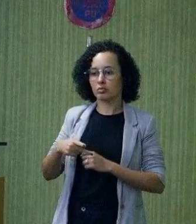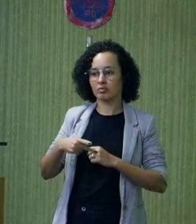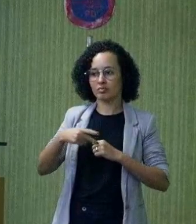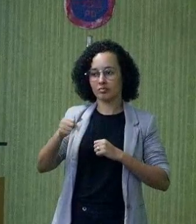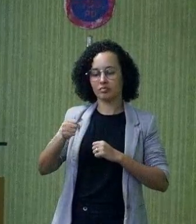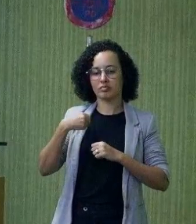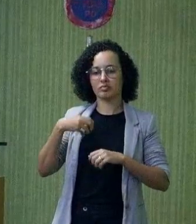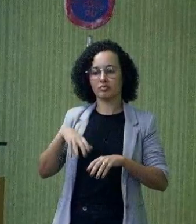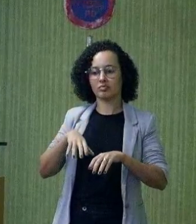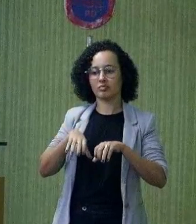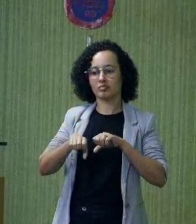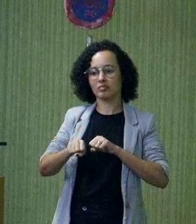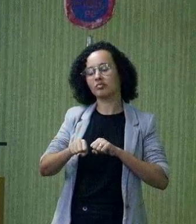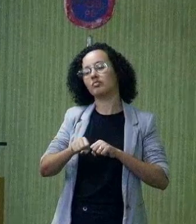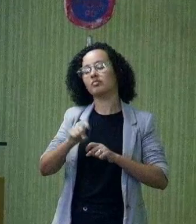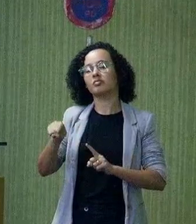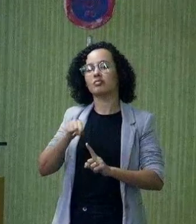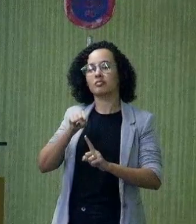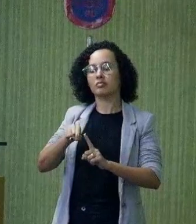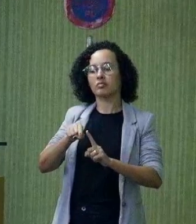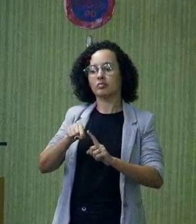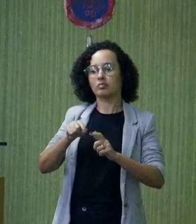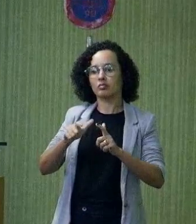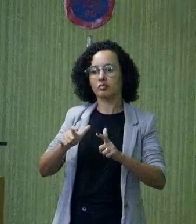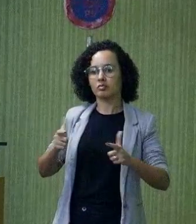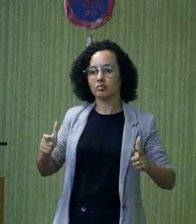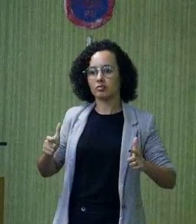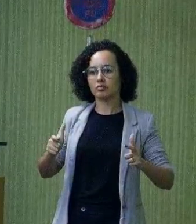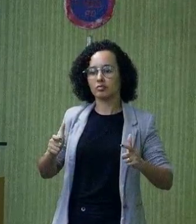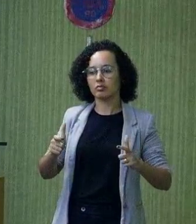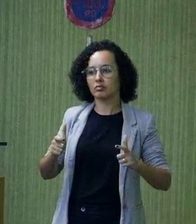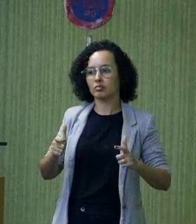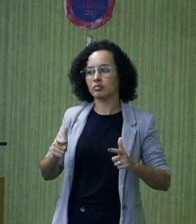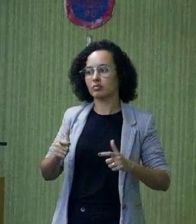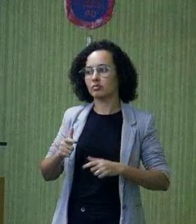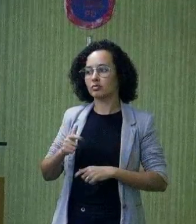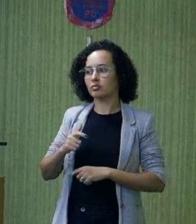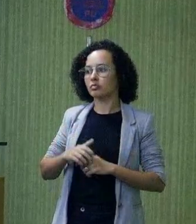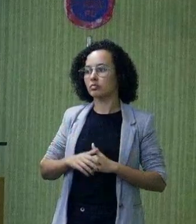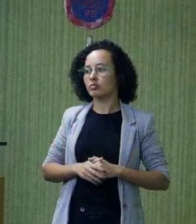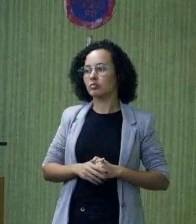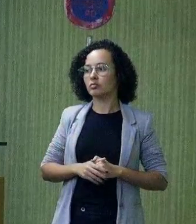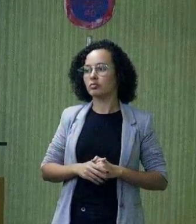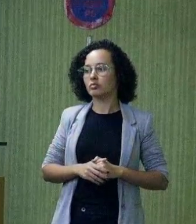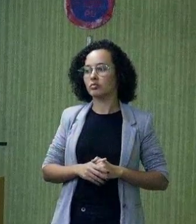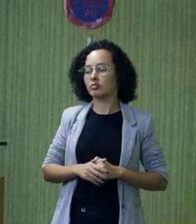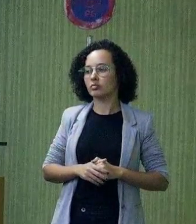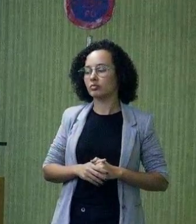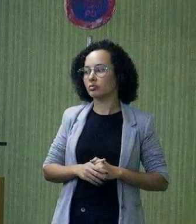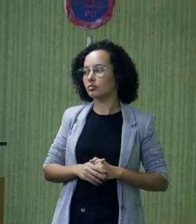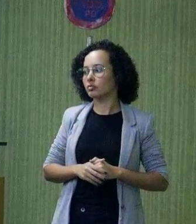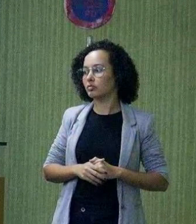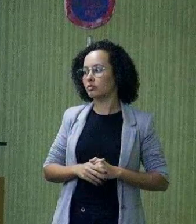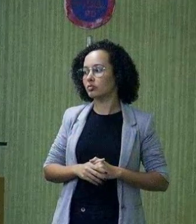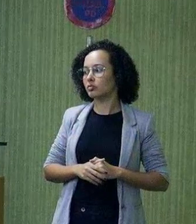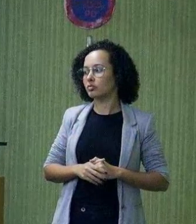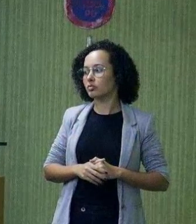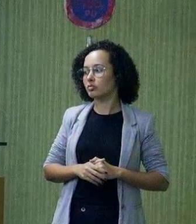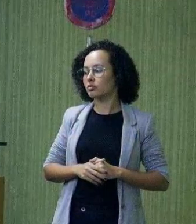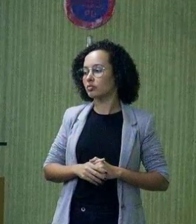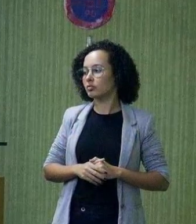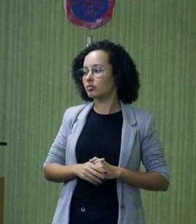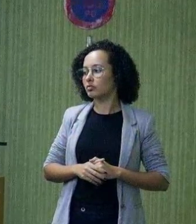aparece com um objetivo de ampliação de formação de mestres doutores de maneira equitativa né Eh uma